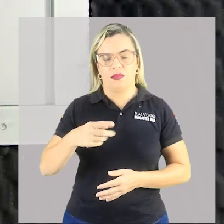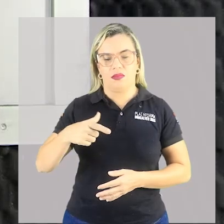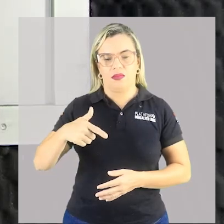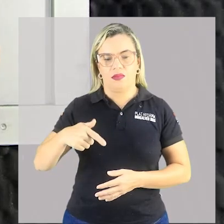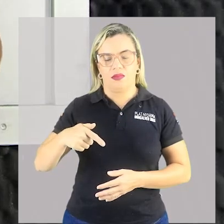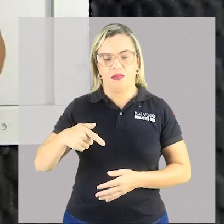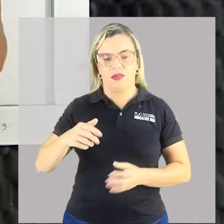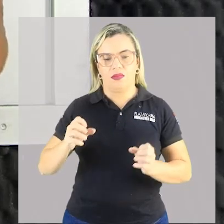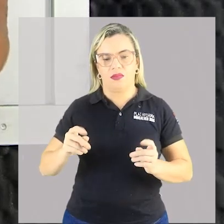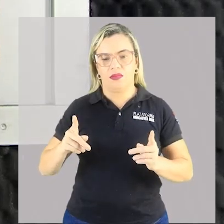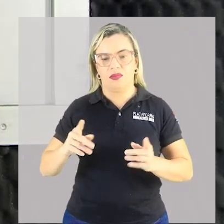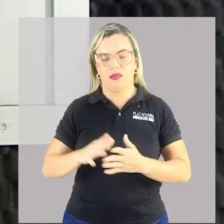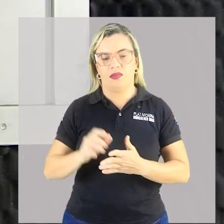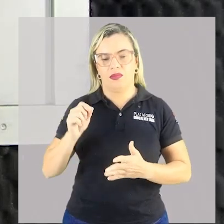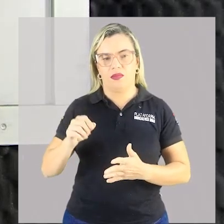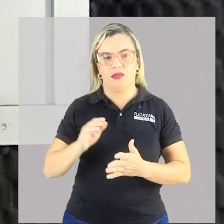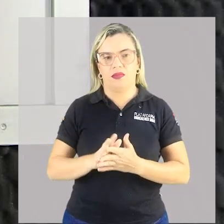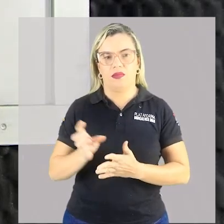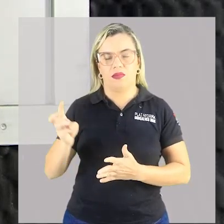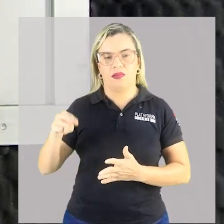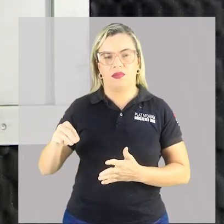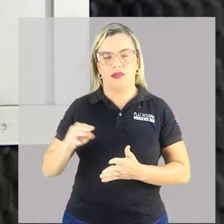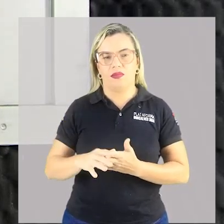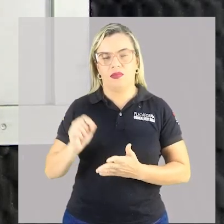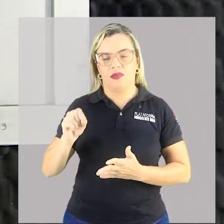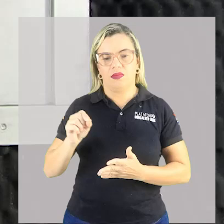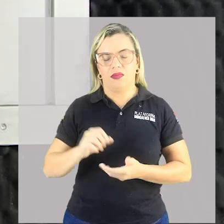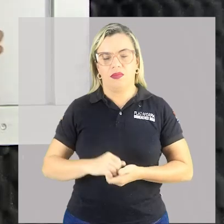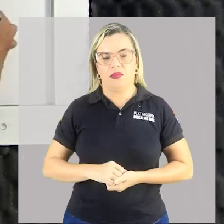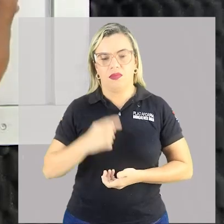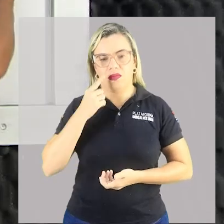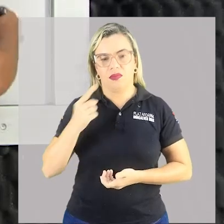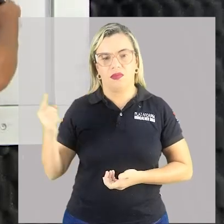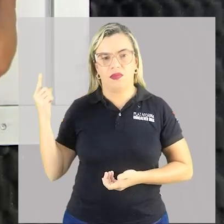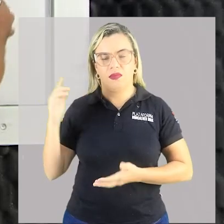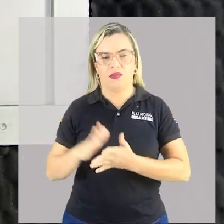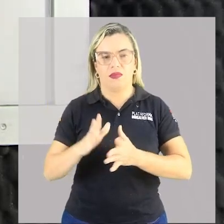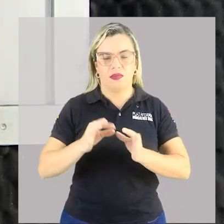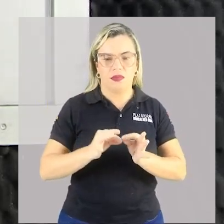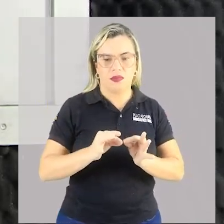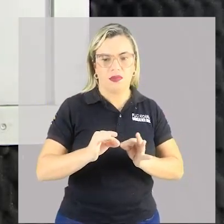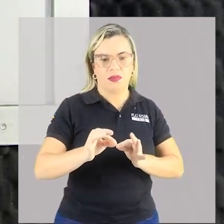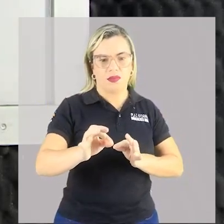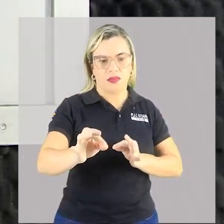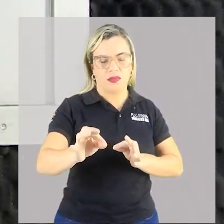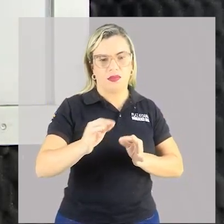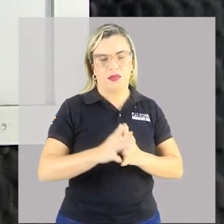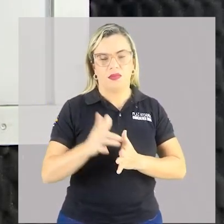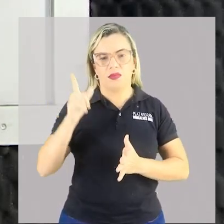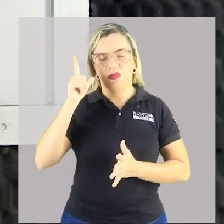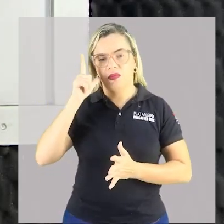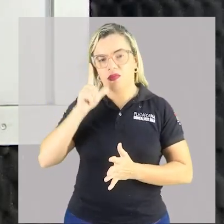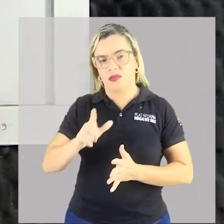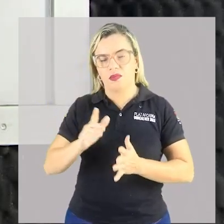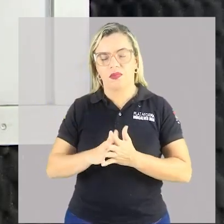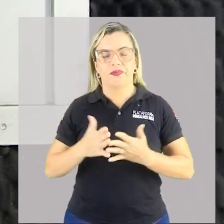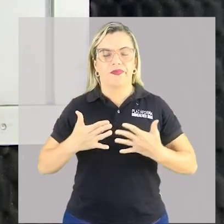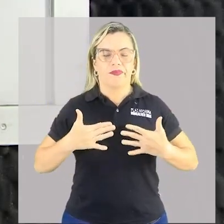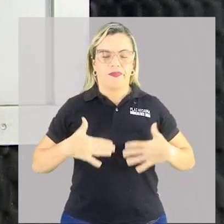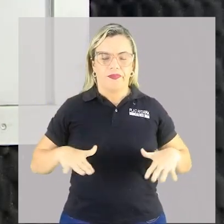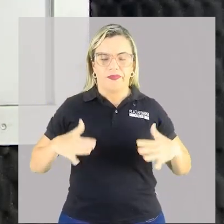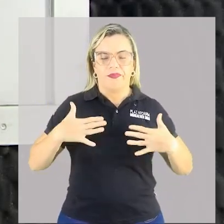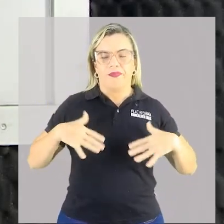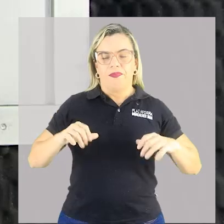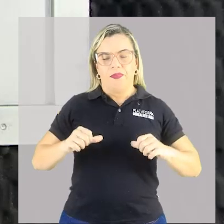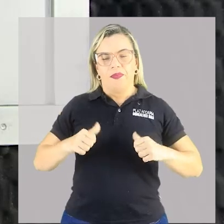37, ok? Metros. Essa daqui é a distância, certo? Que você consegue ficar confortável de